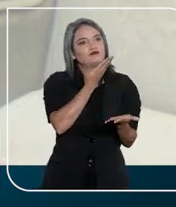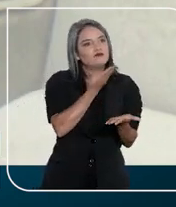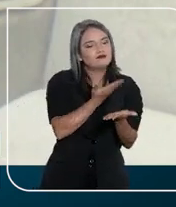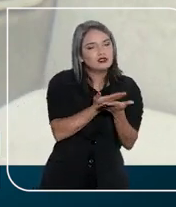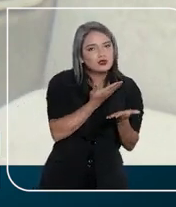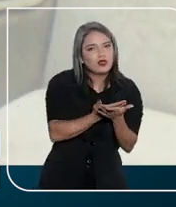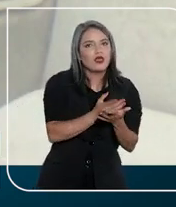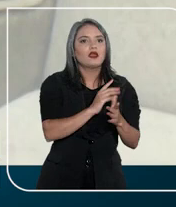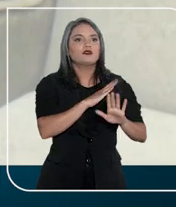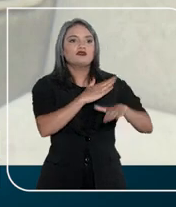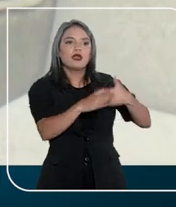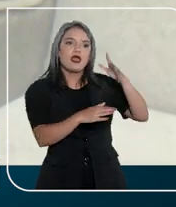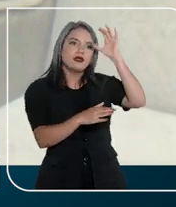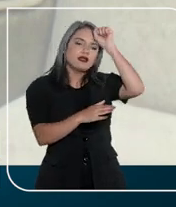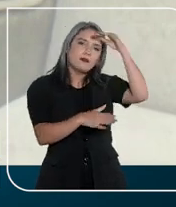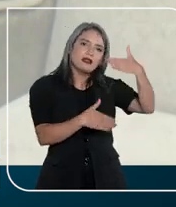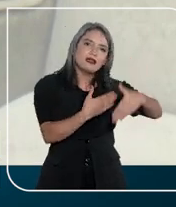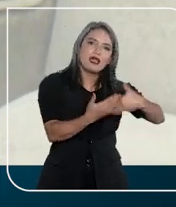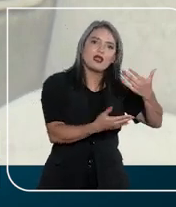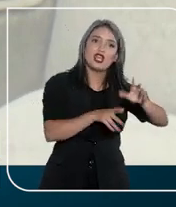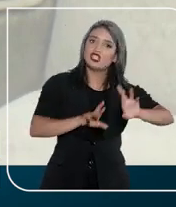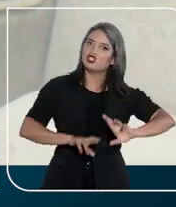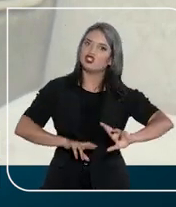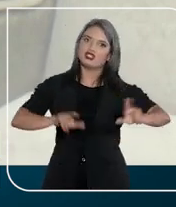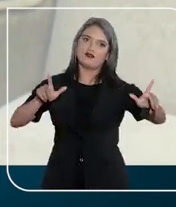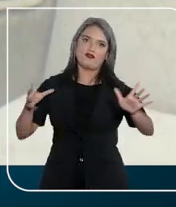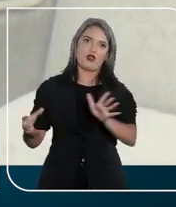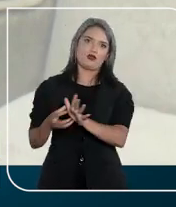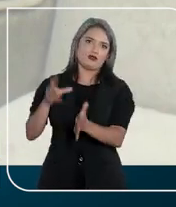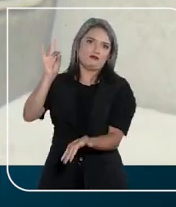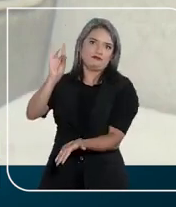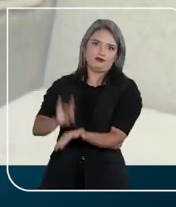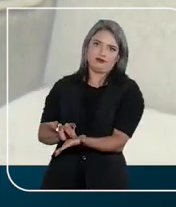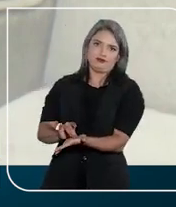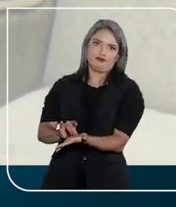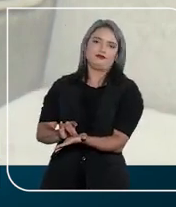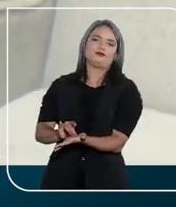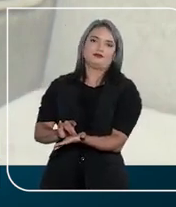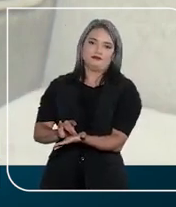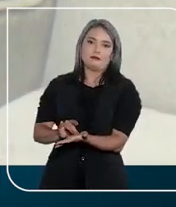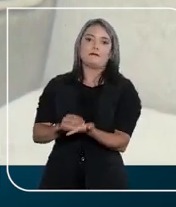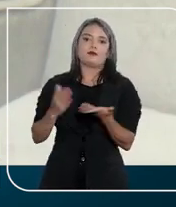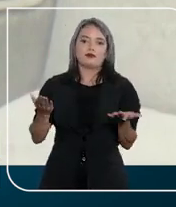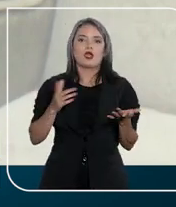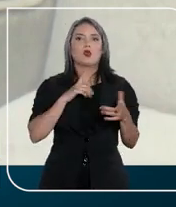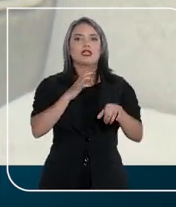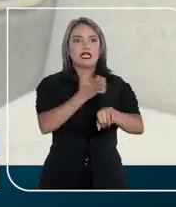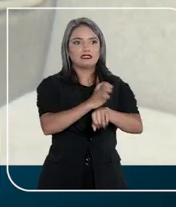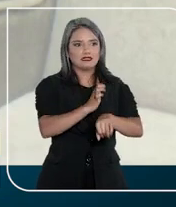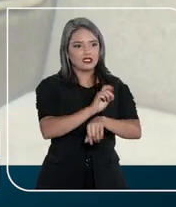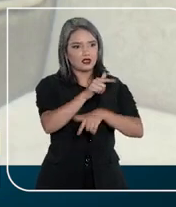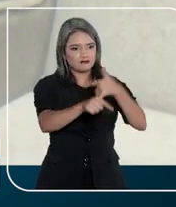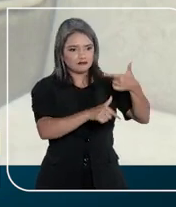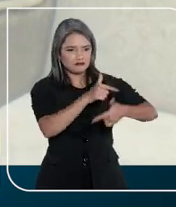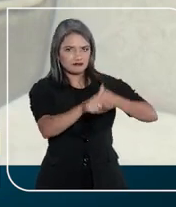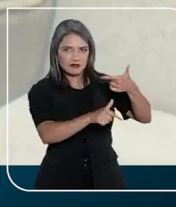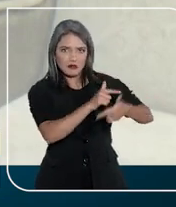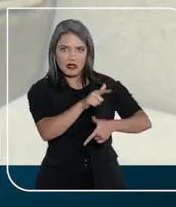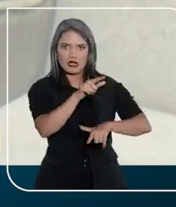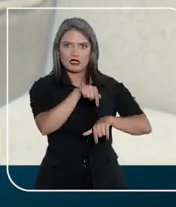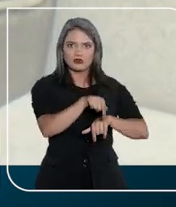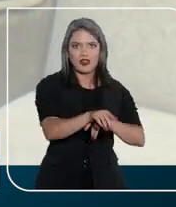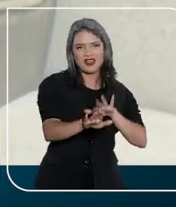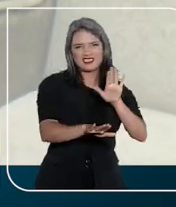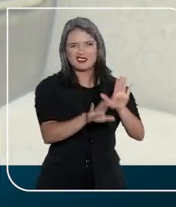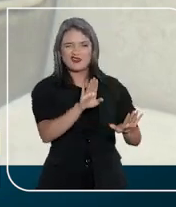não se confunde com o servidor público, né? Então, o fato de existirem estagiários desempenhando atividades